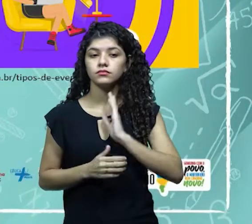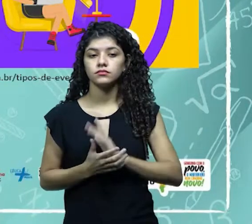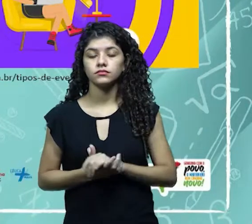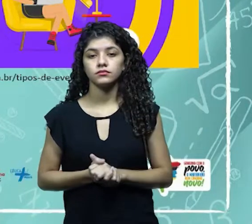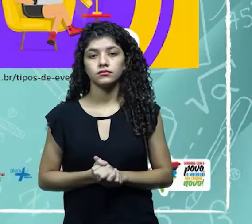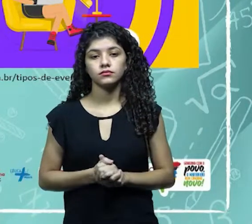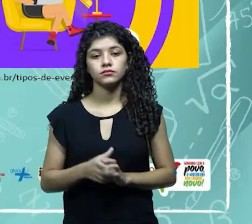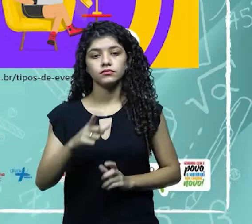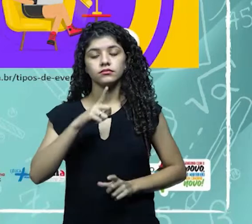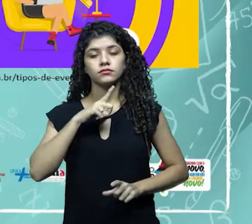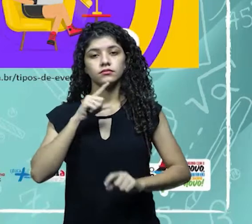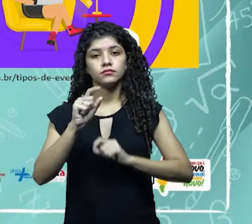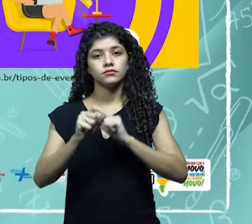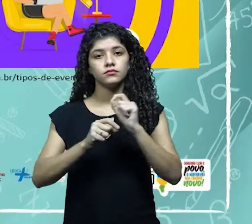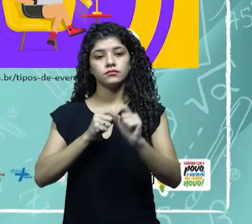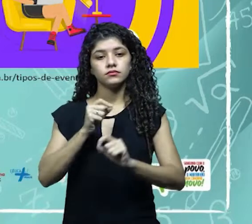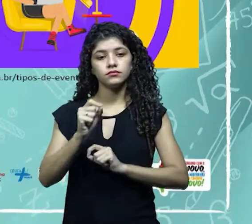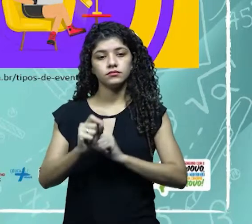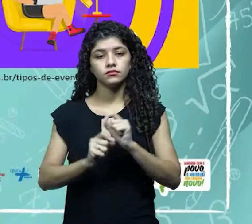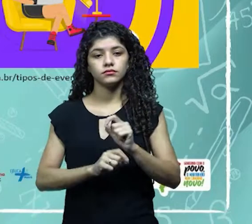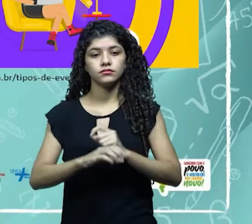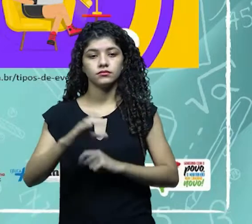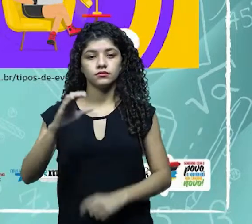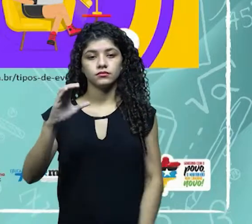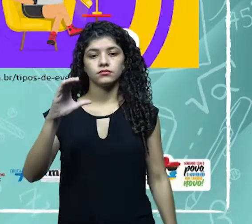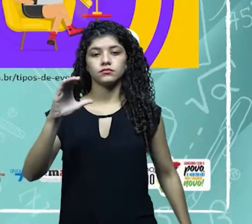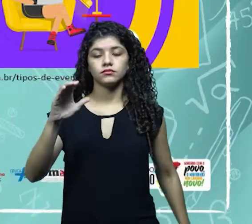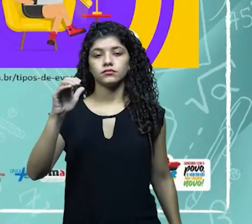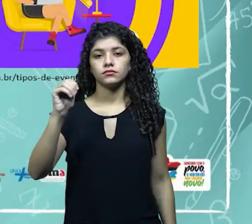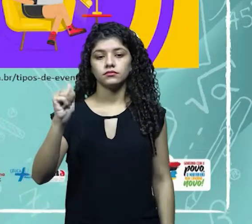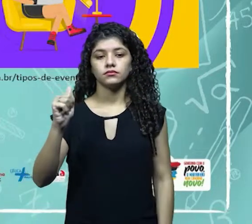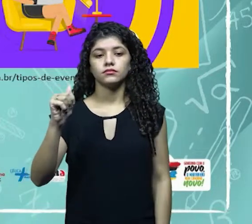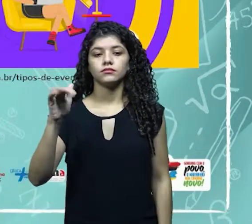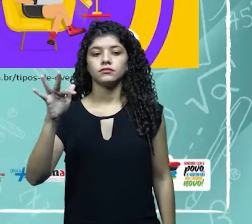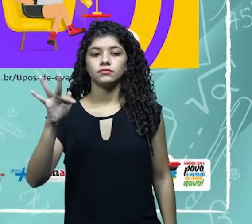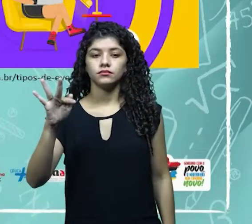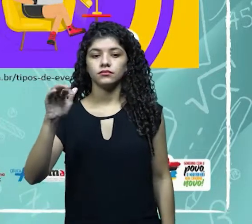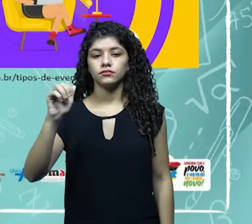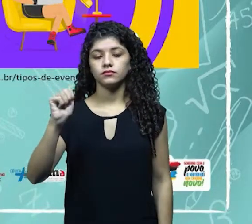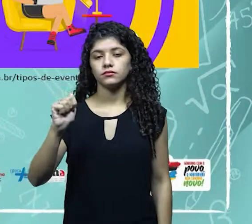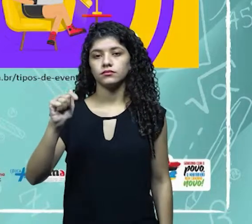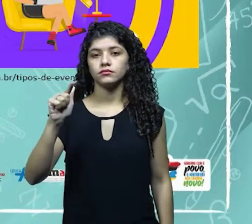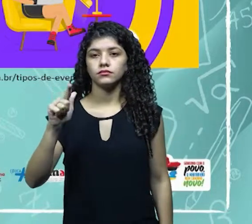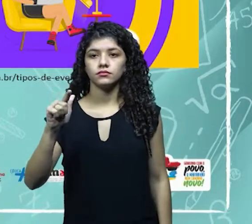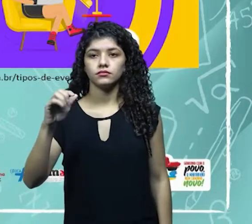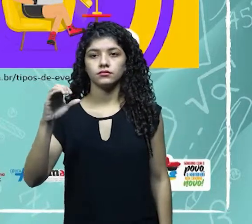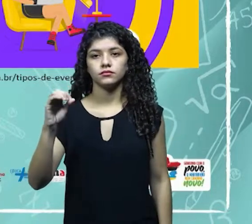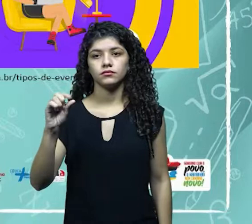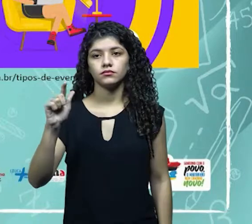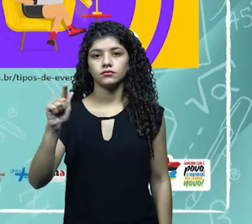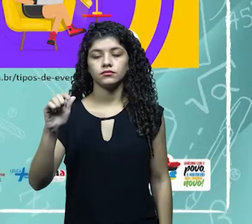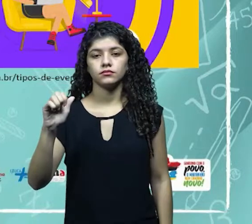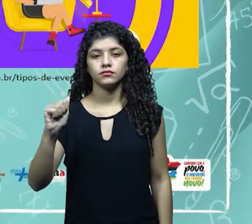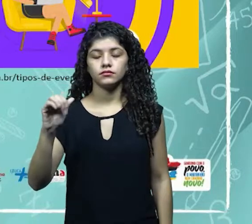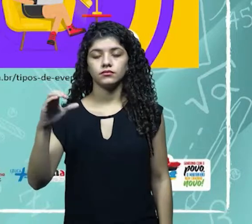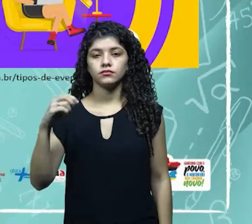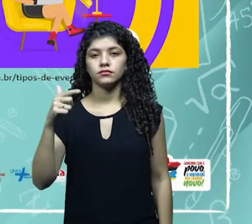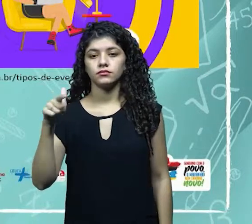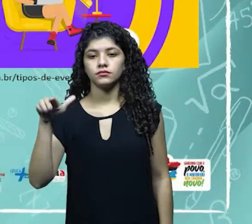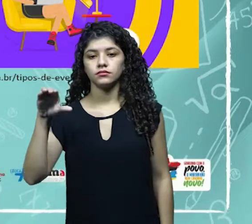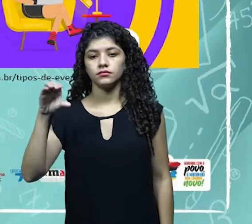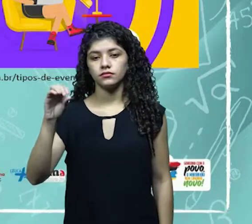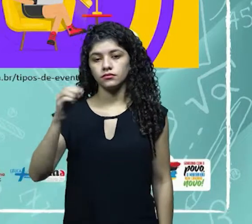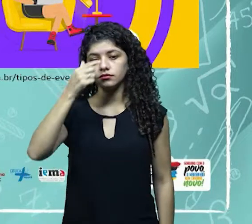tipologia de eventos né existe uma catalogação mesmo segundo alguns autores